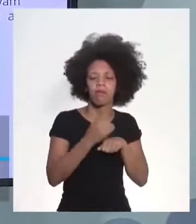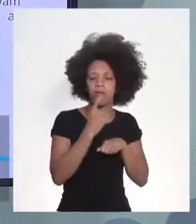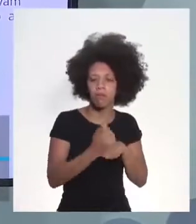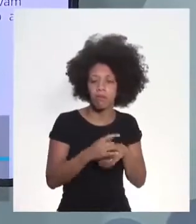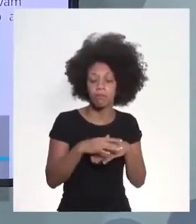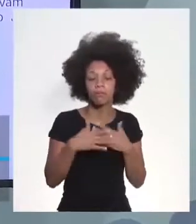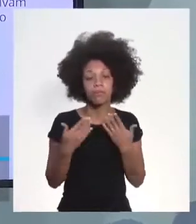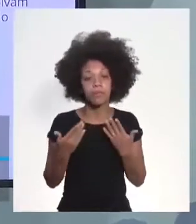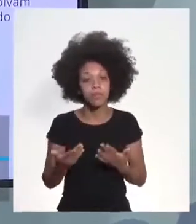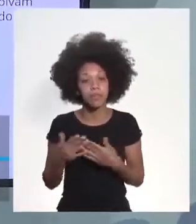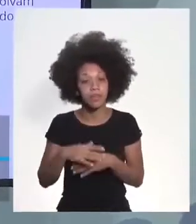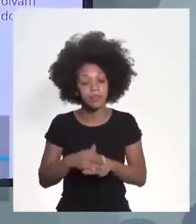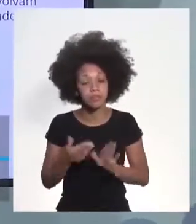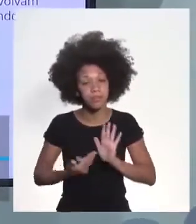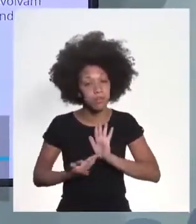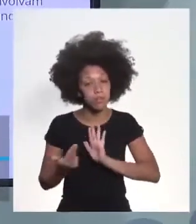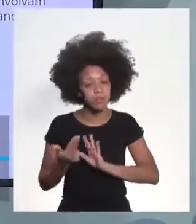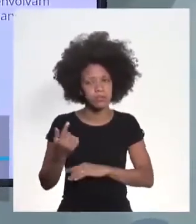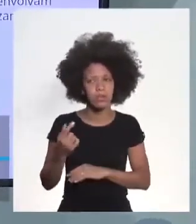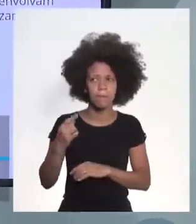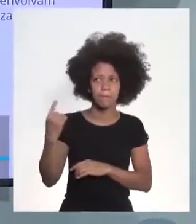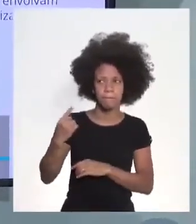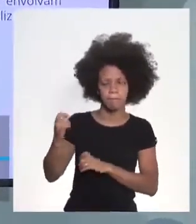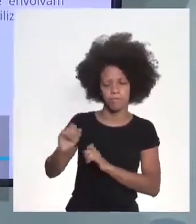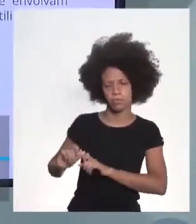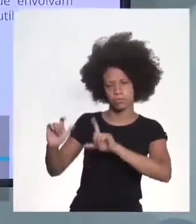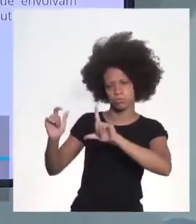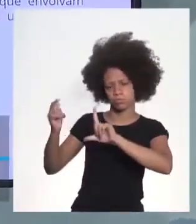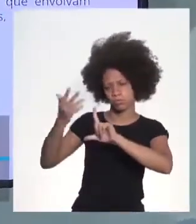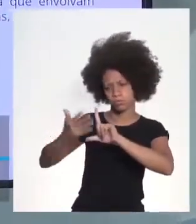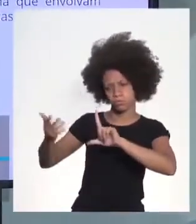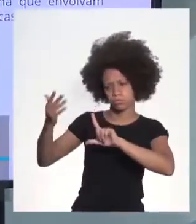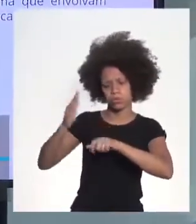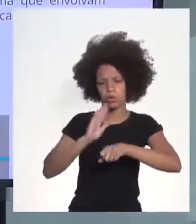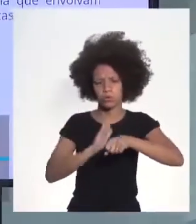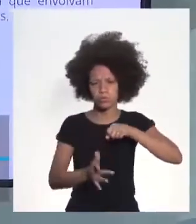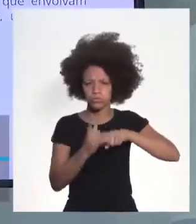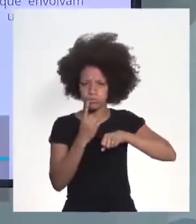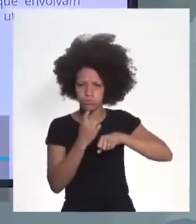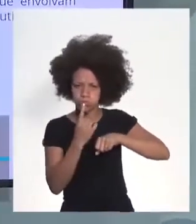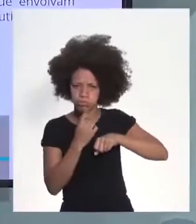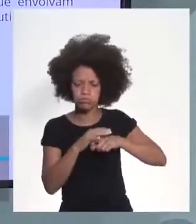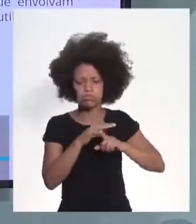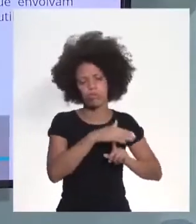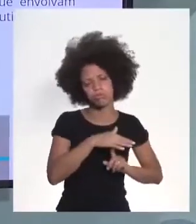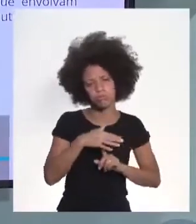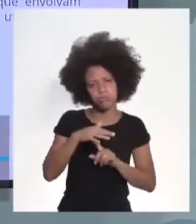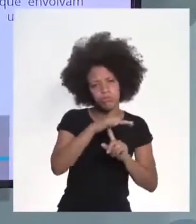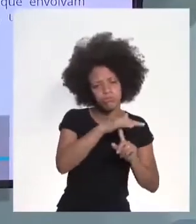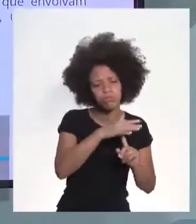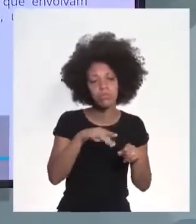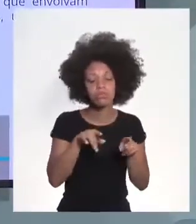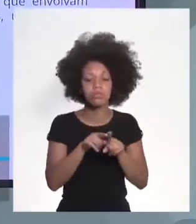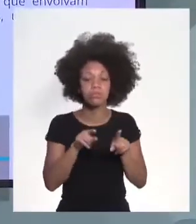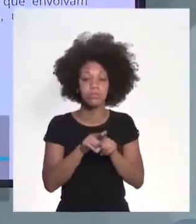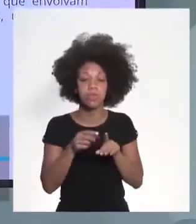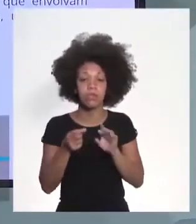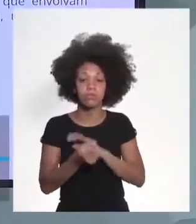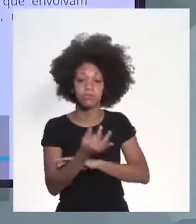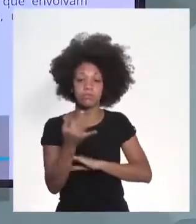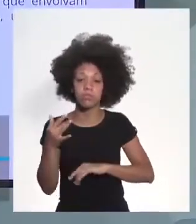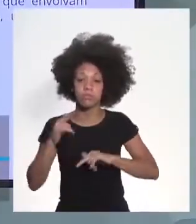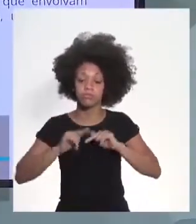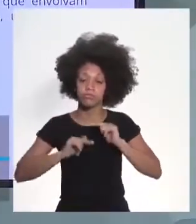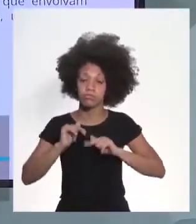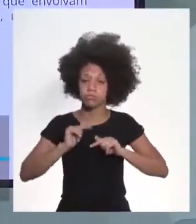representou essa ideia primeiro com a figura dos tomates da pera depois a gente colocou lá a quantidade de